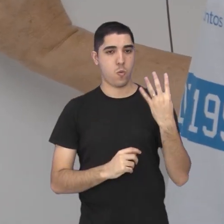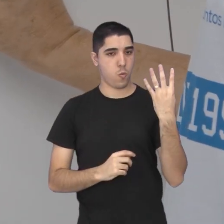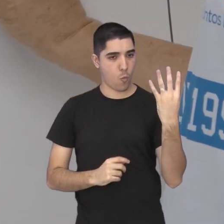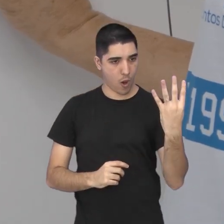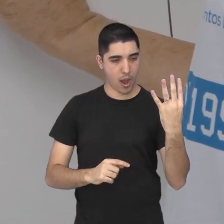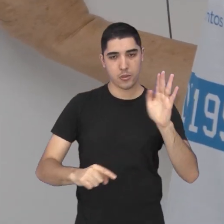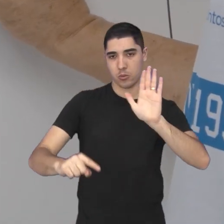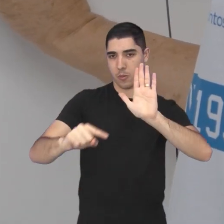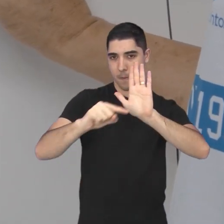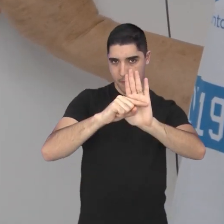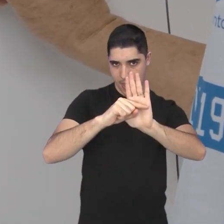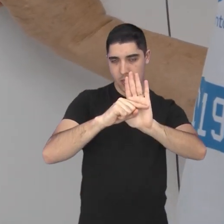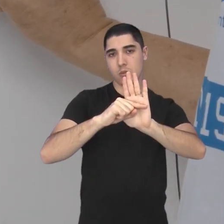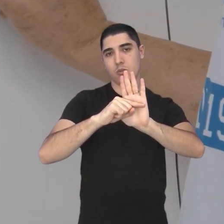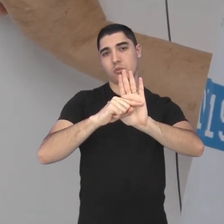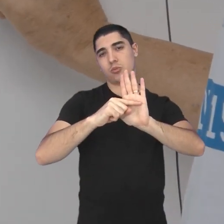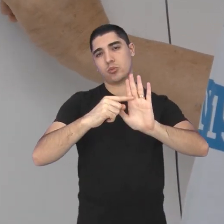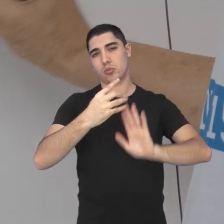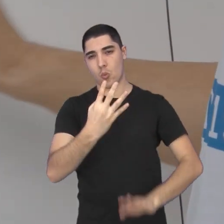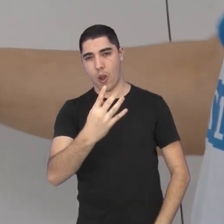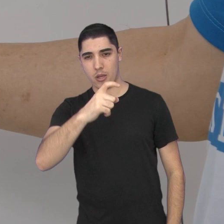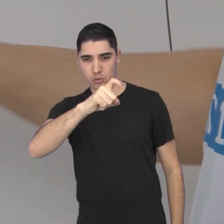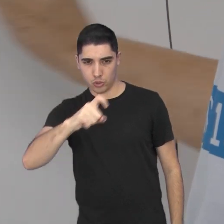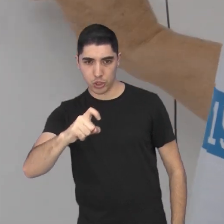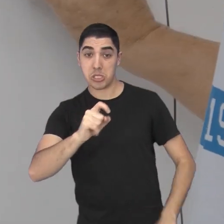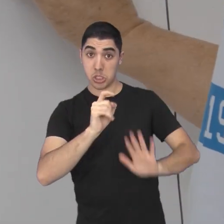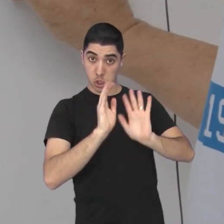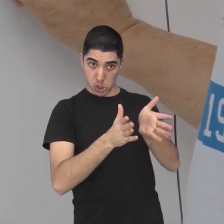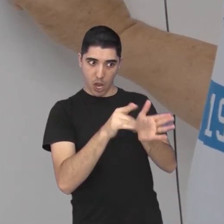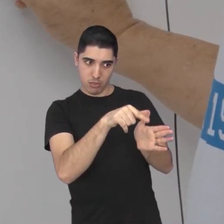4 menos 4x, que já está lá,